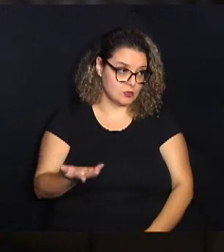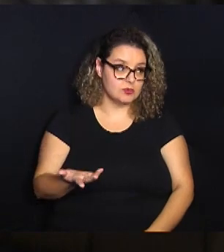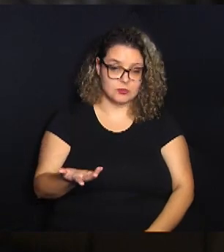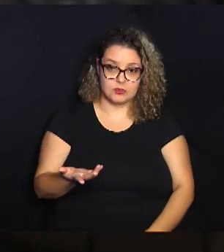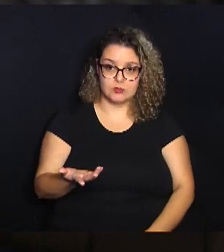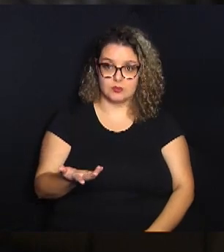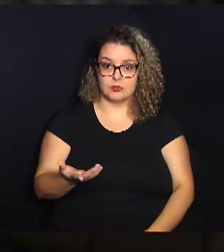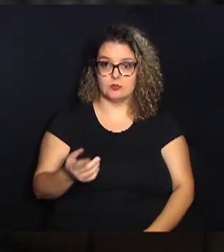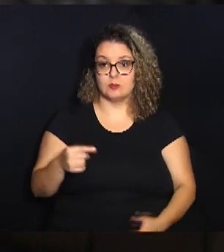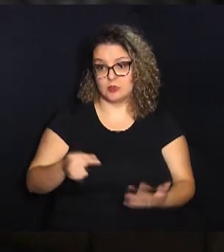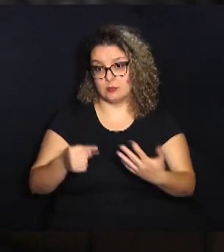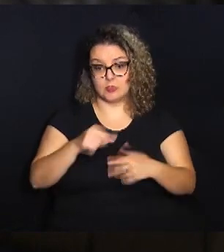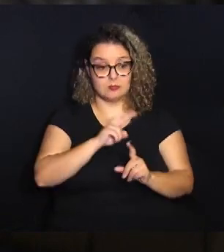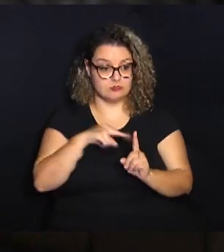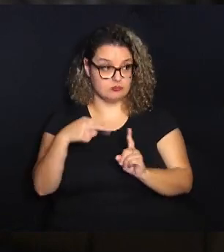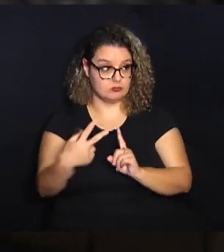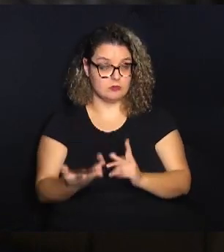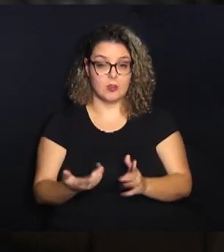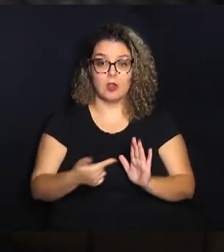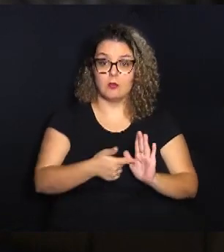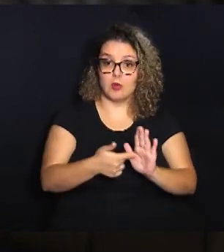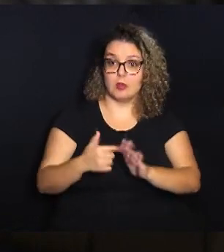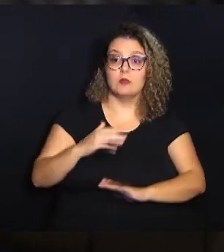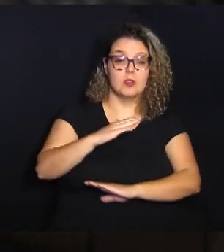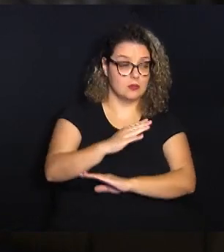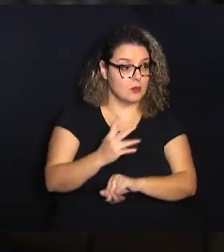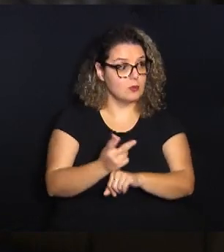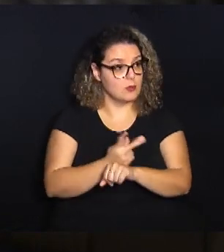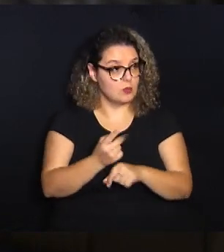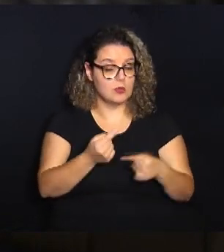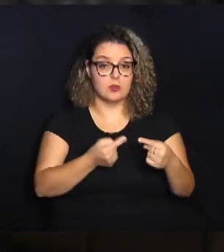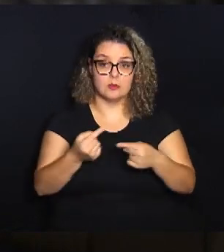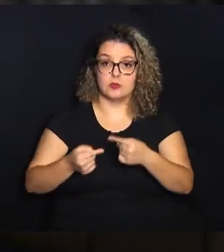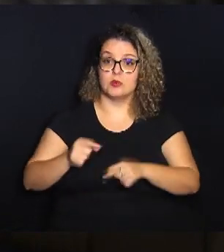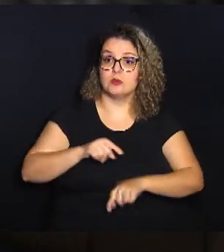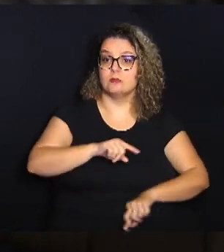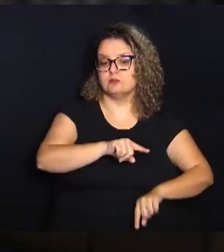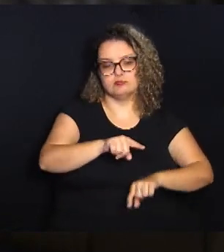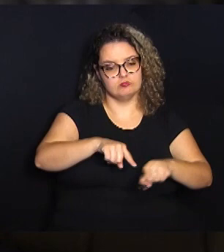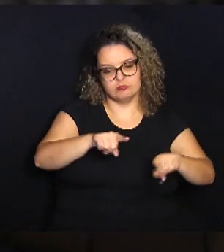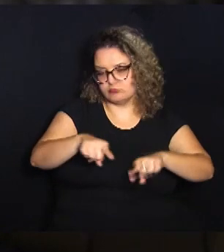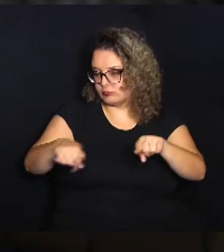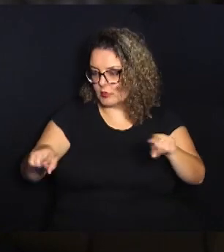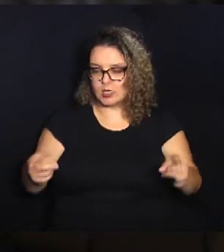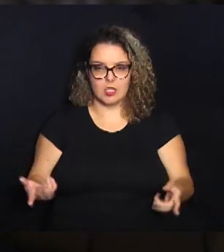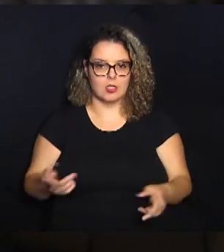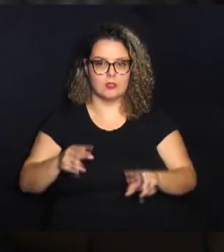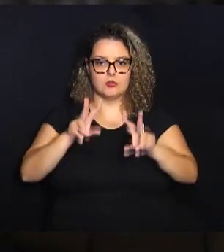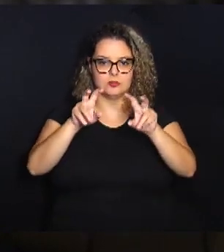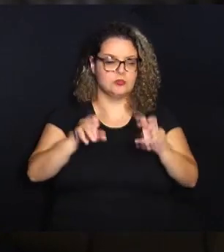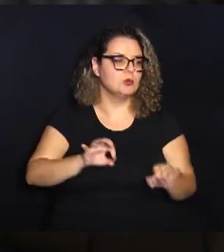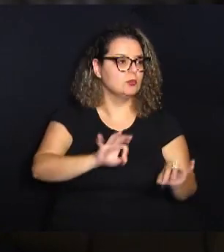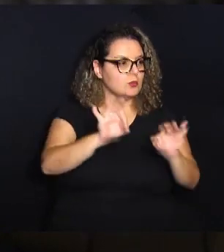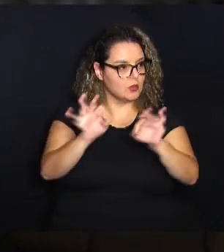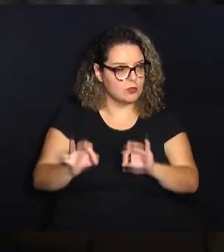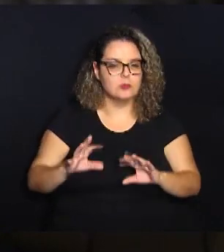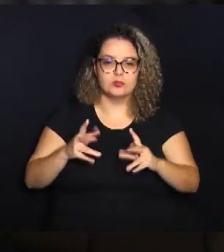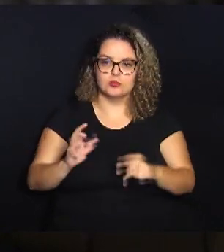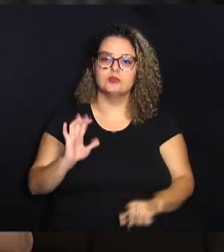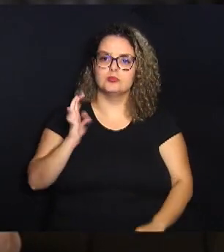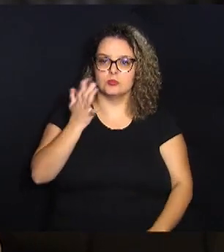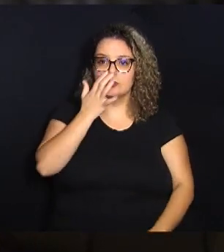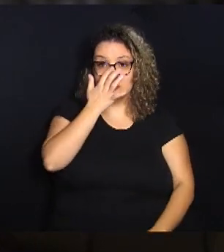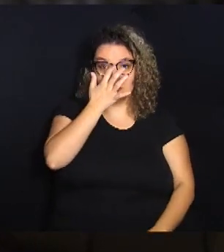por esse ponto de vista, mostra que a Câmara tem procurado debater, discutir, acompanhar todos os fatos